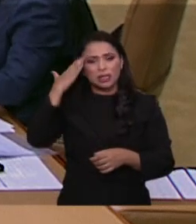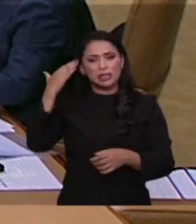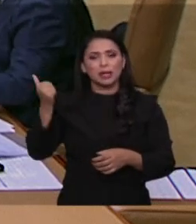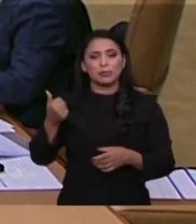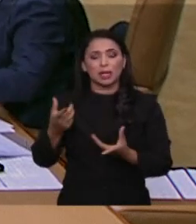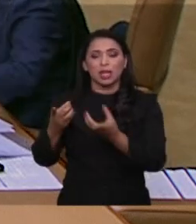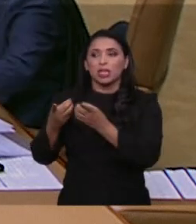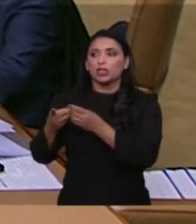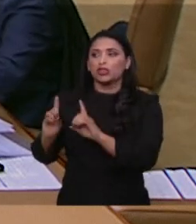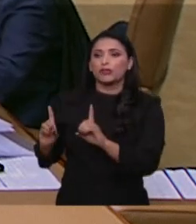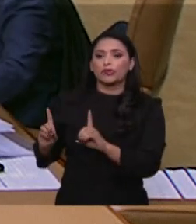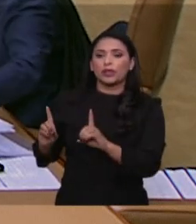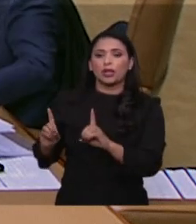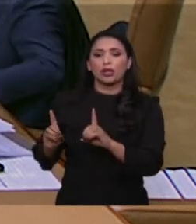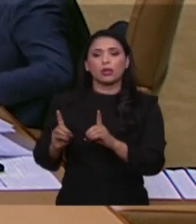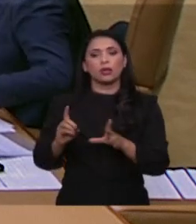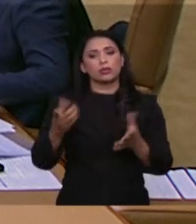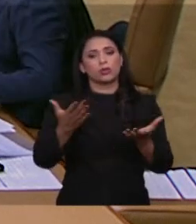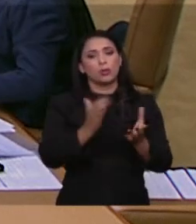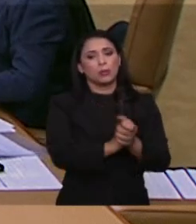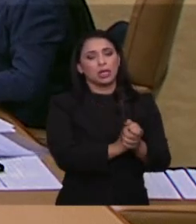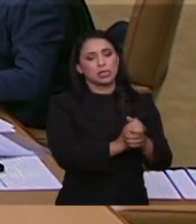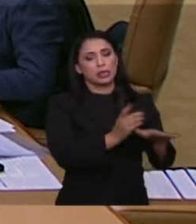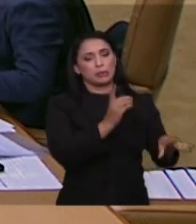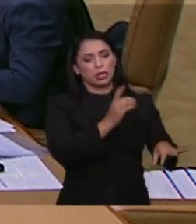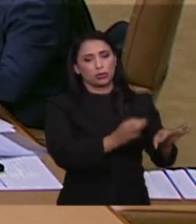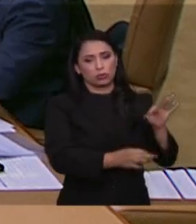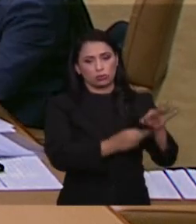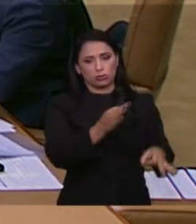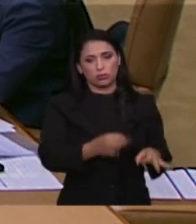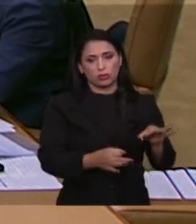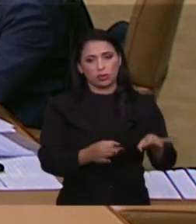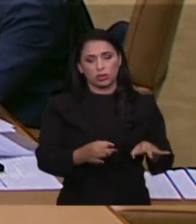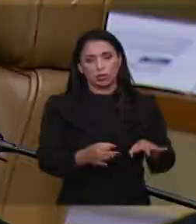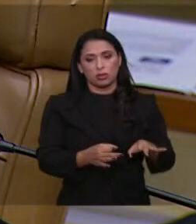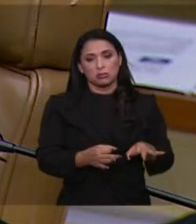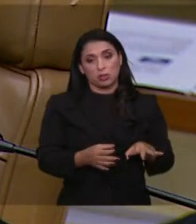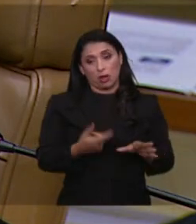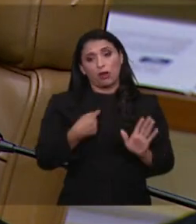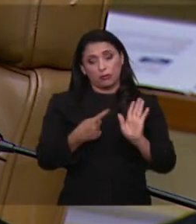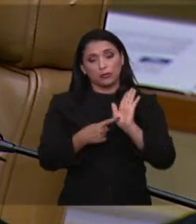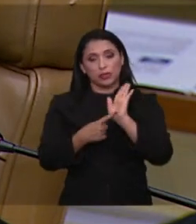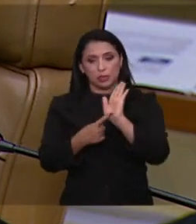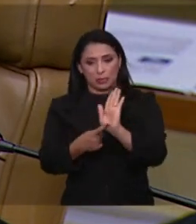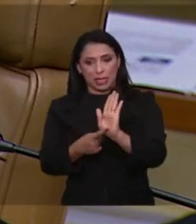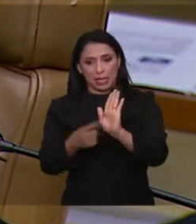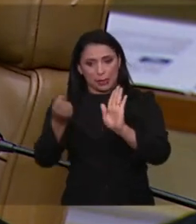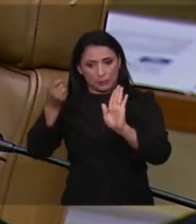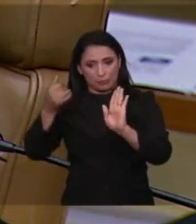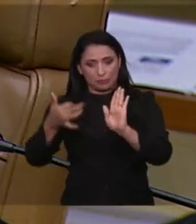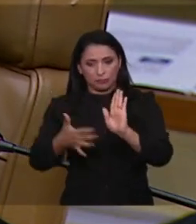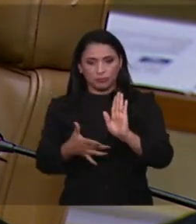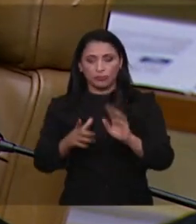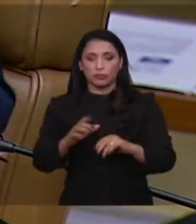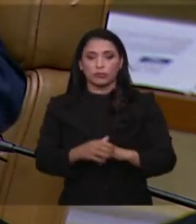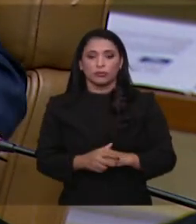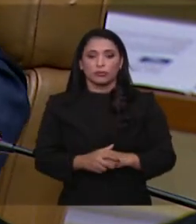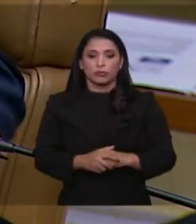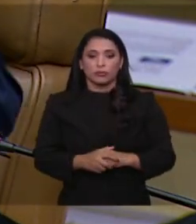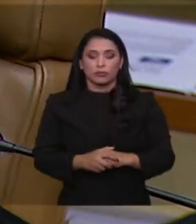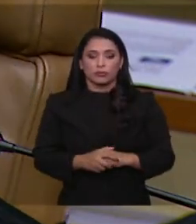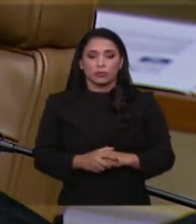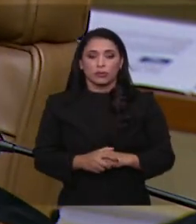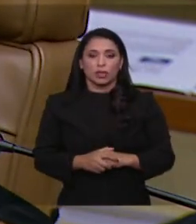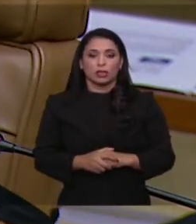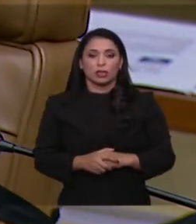que eu gostaria de apontar. Sem dúvida que há uma busca na exposição